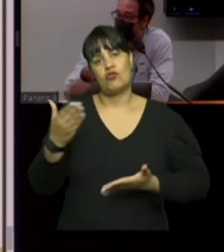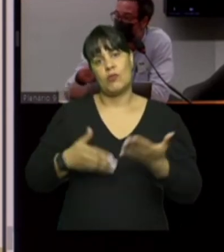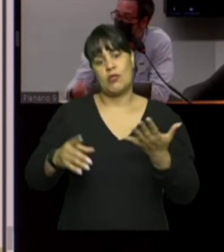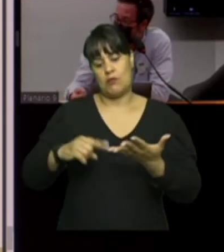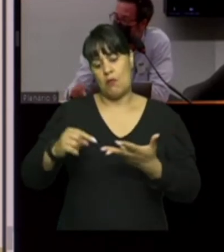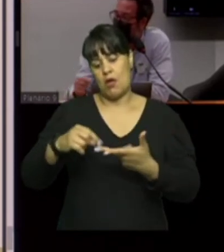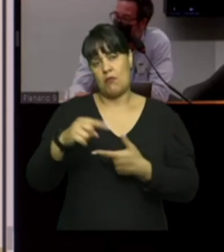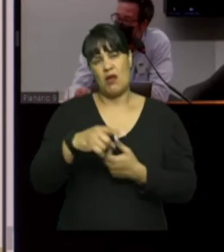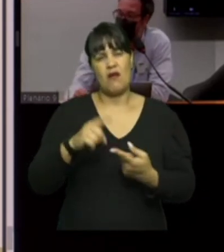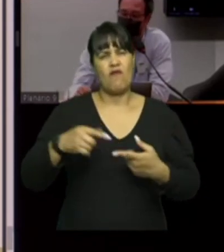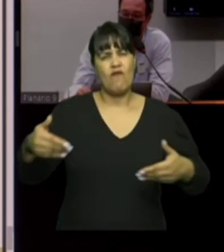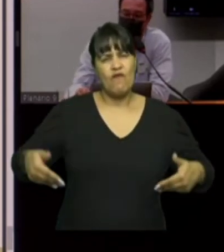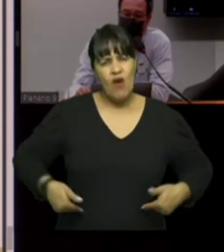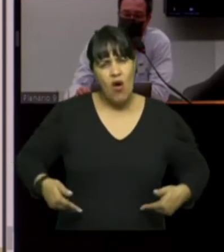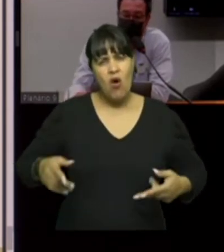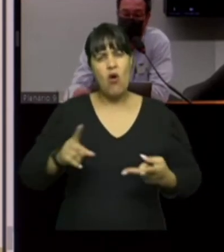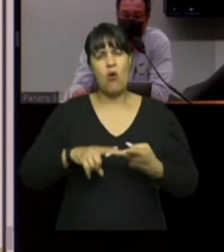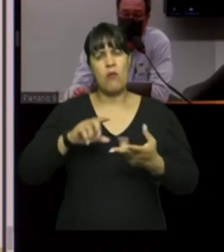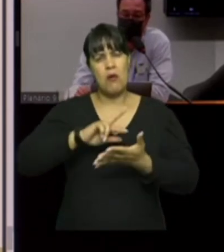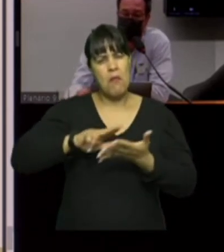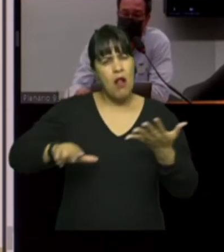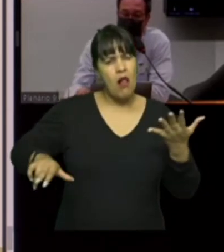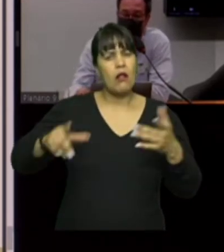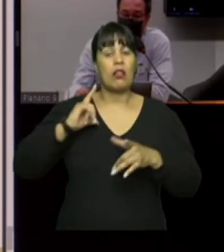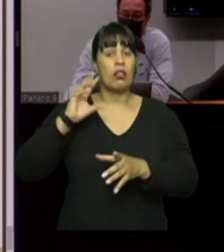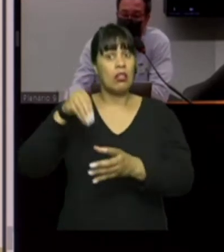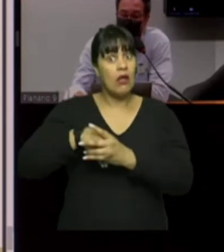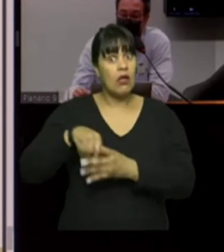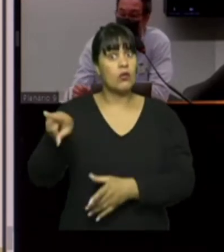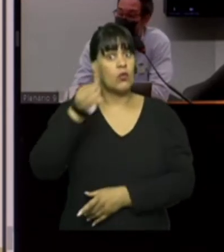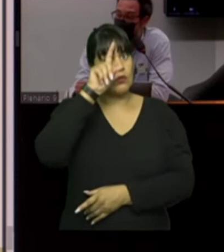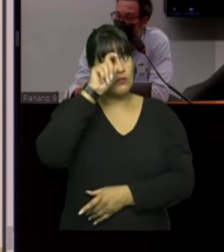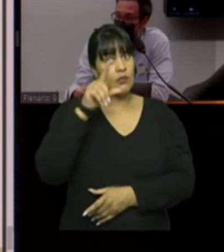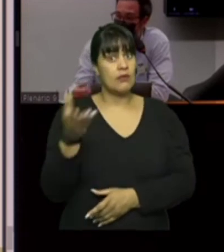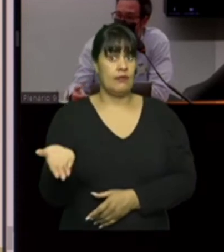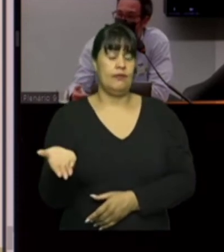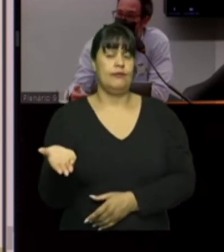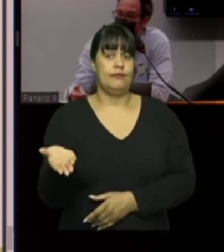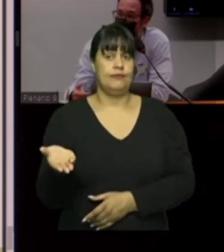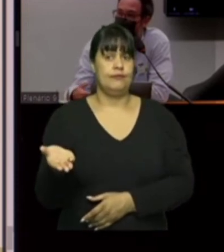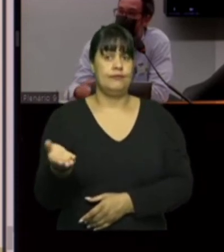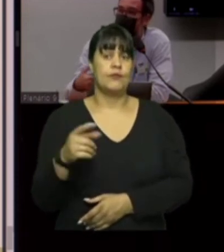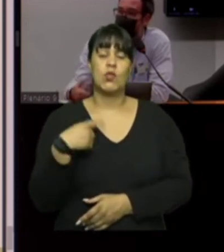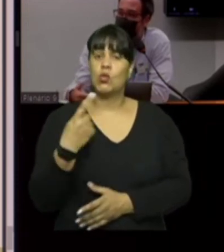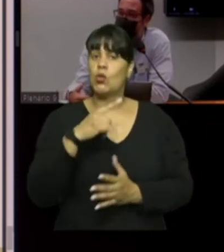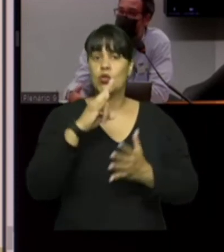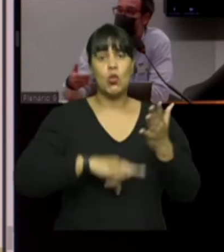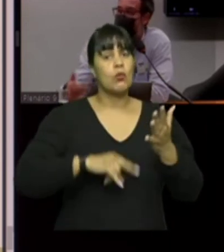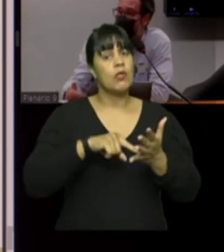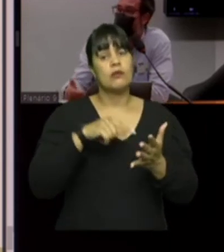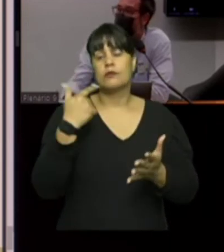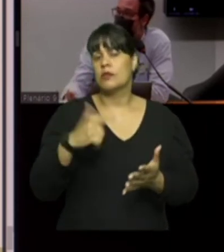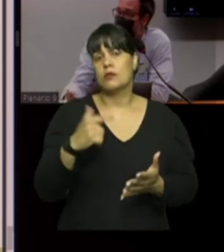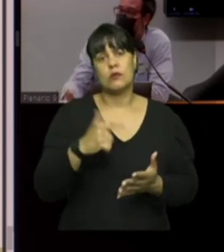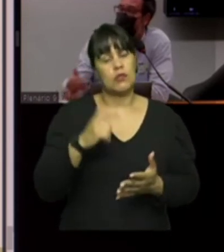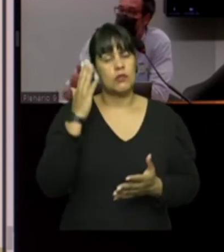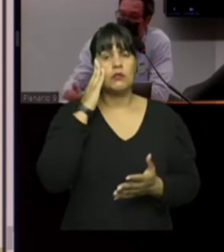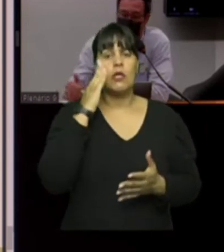de fome dentro de hospital psiquiátrico. E nós não temos um documento que faça uma análise das causas